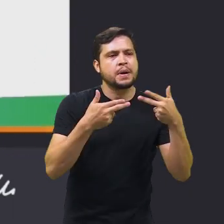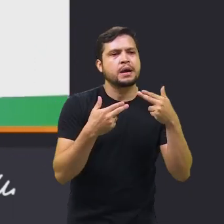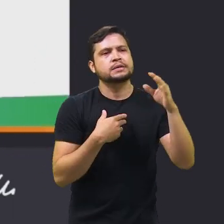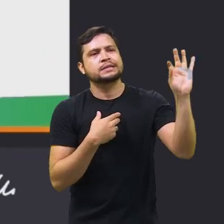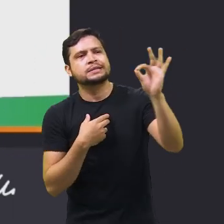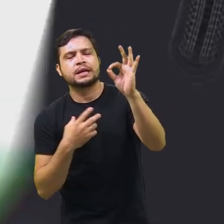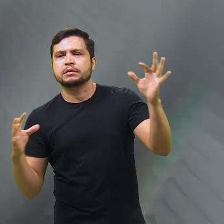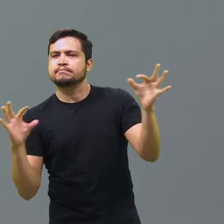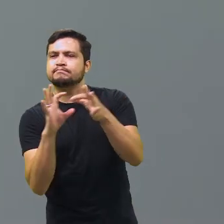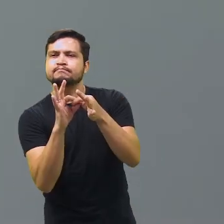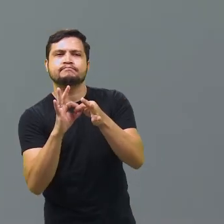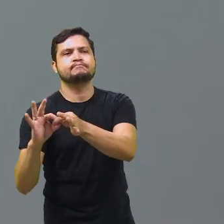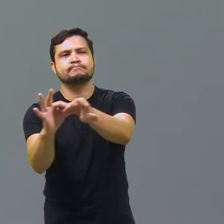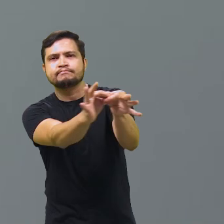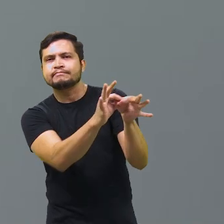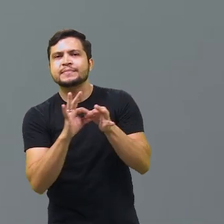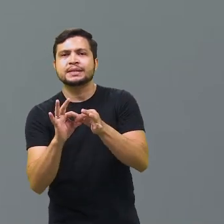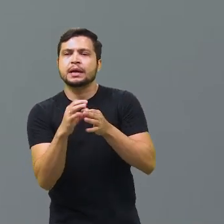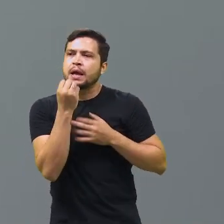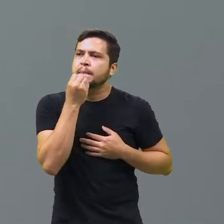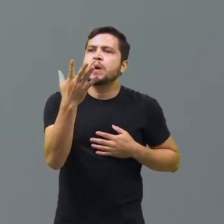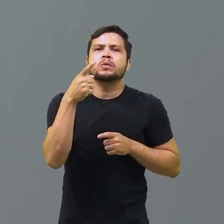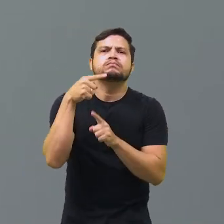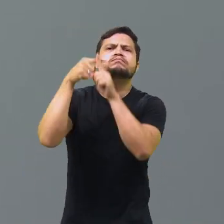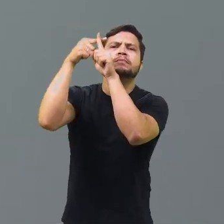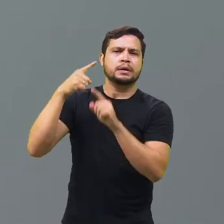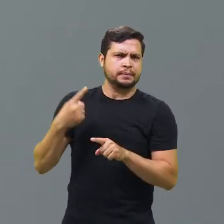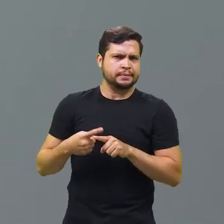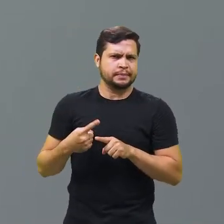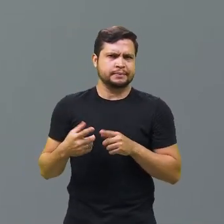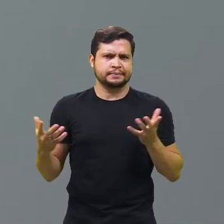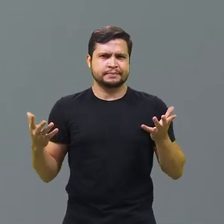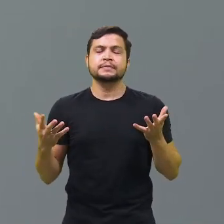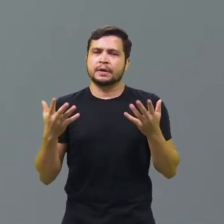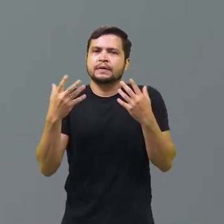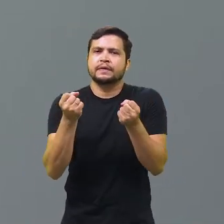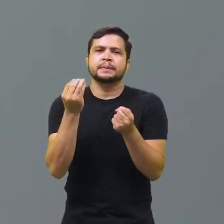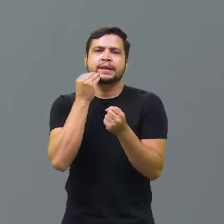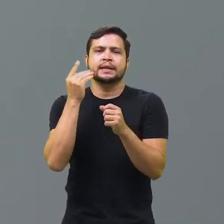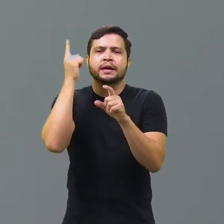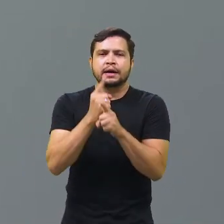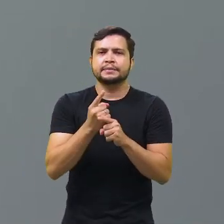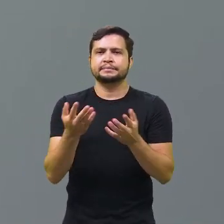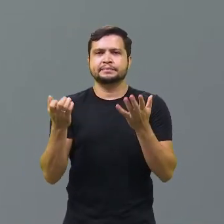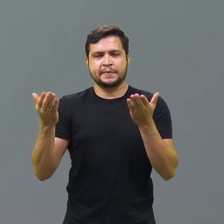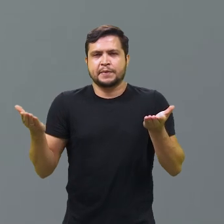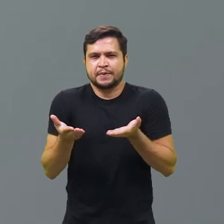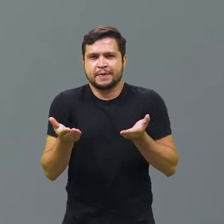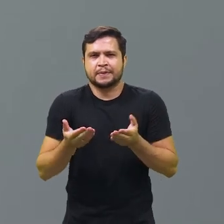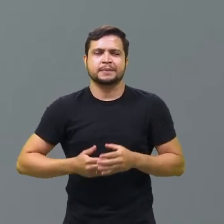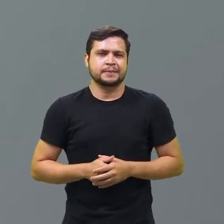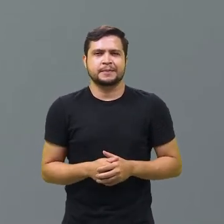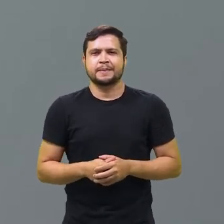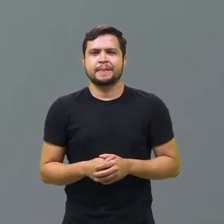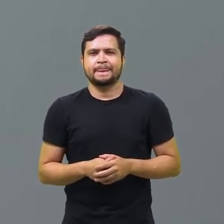plantas gostam, né? Elas conseguem fazer essa associação tão interessante com os insetos,